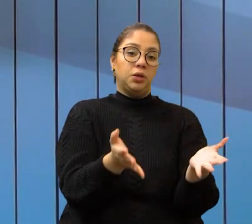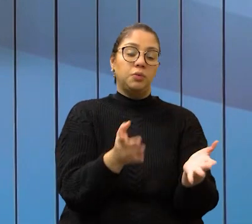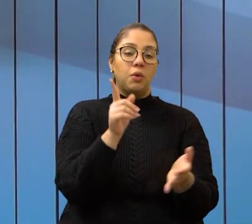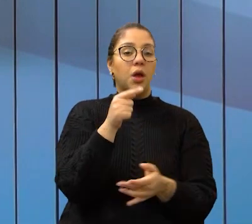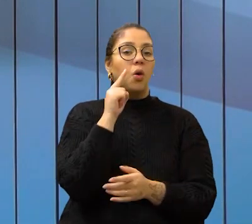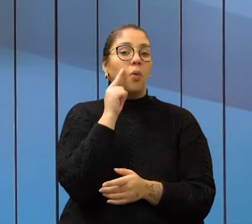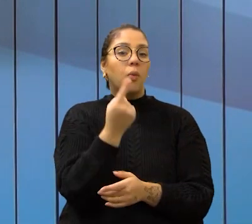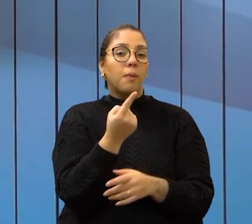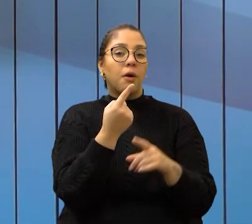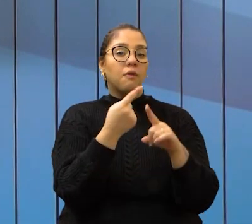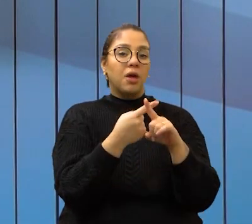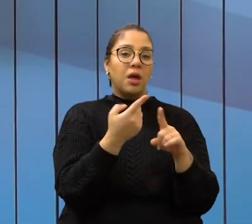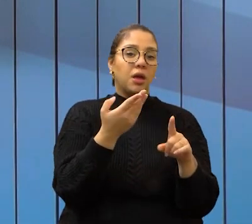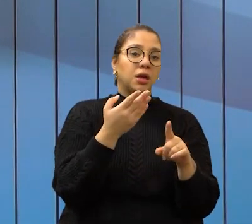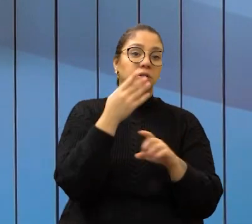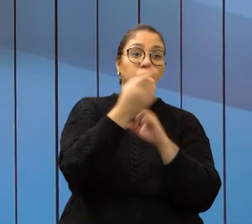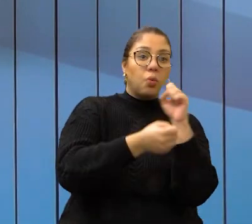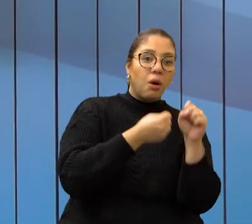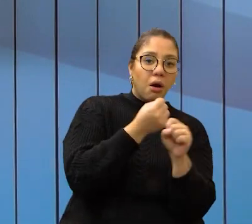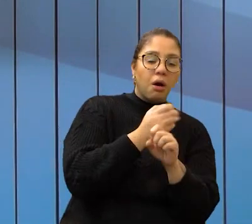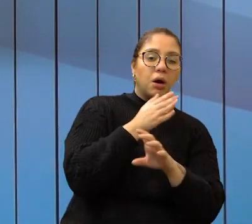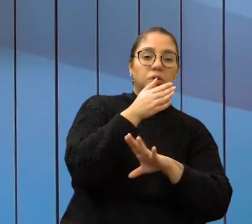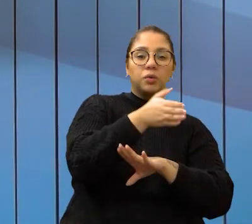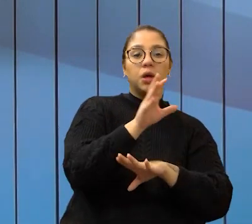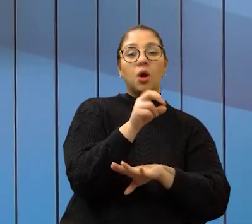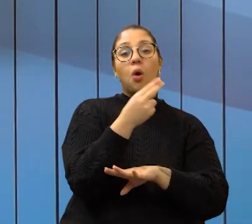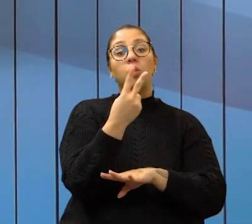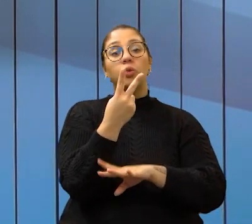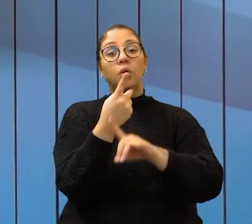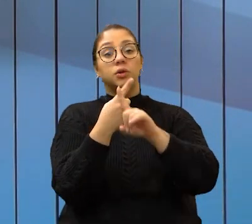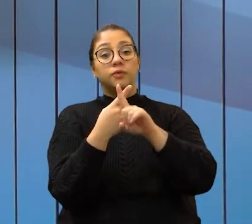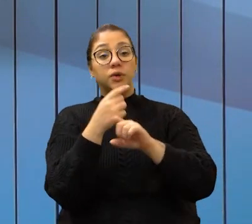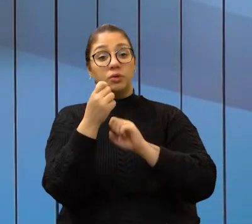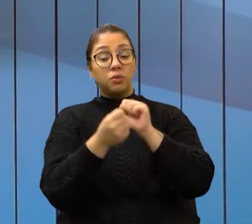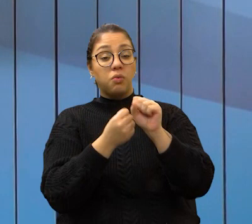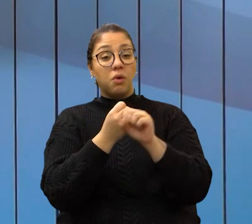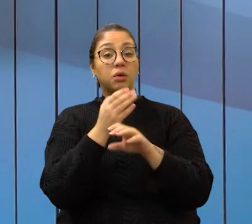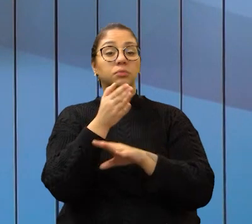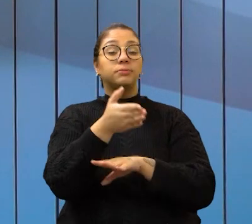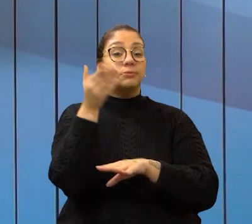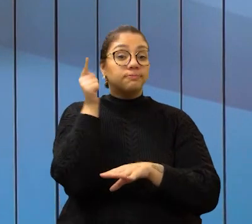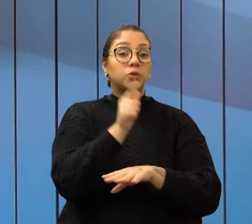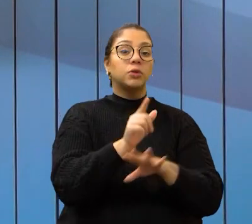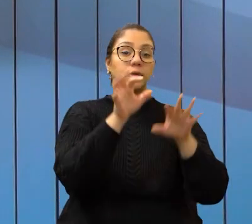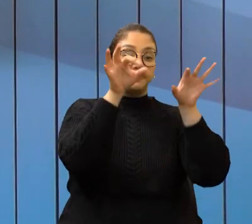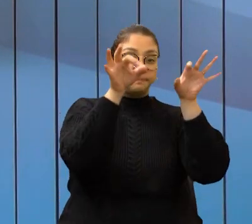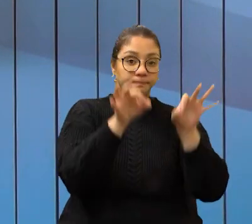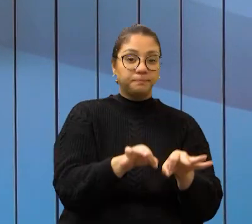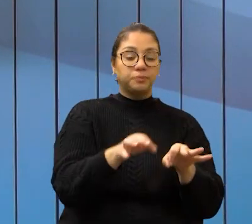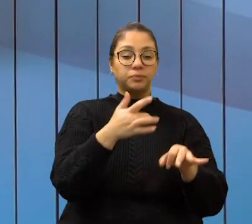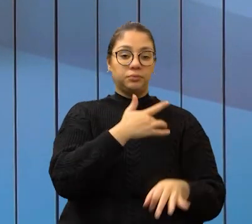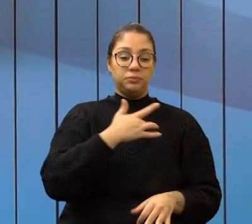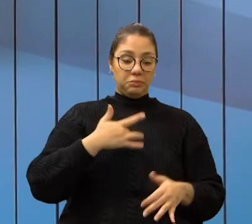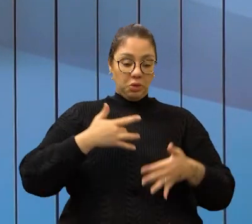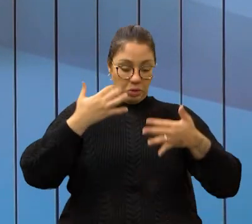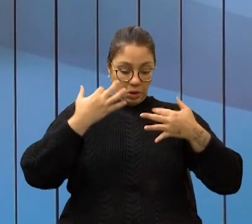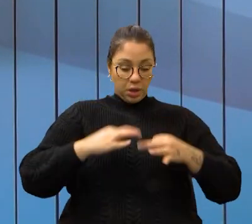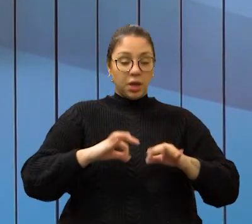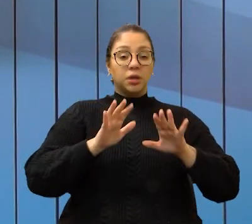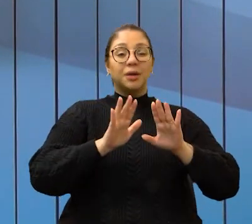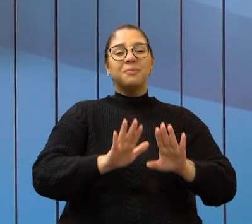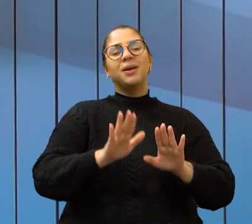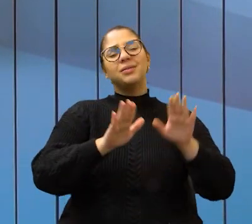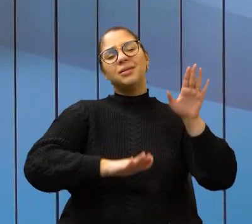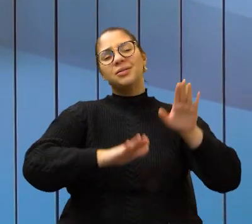uma vez, a cada ano ou então 2 vezes por ano, para a gente poder estar em dia com a nossa saúde. Mas